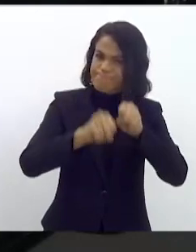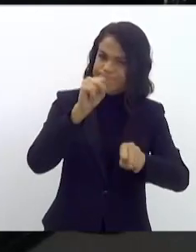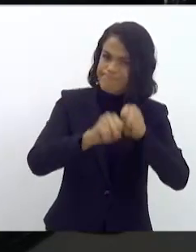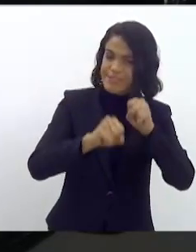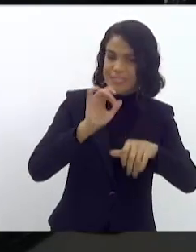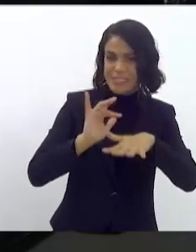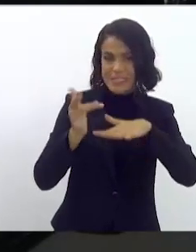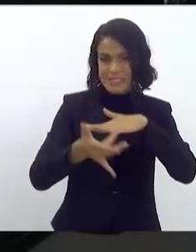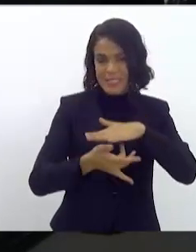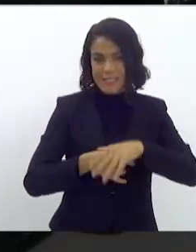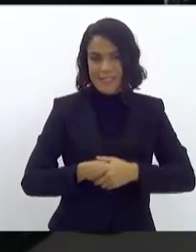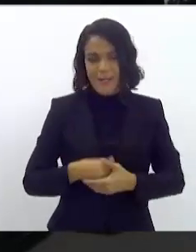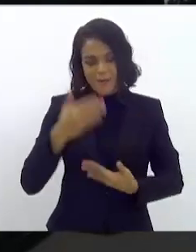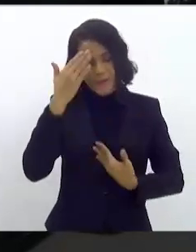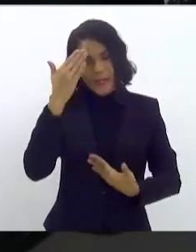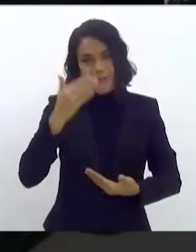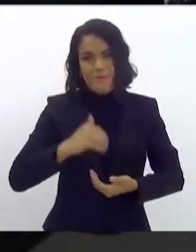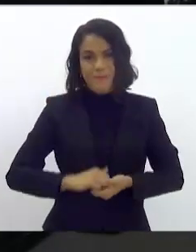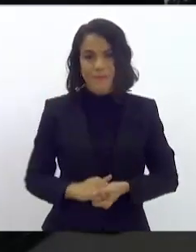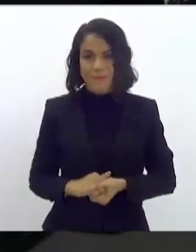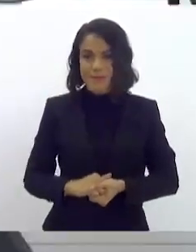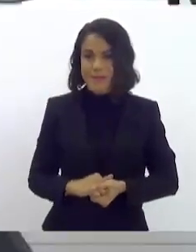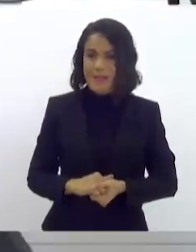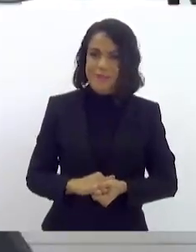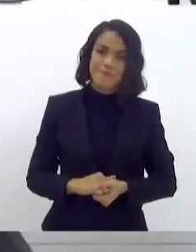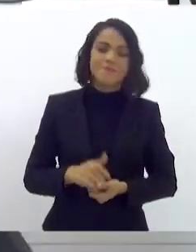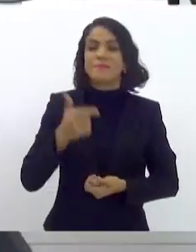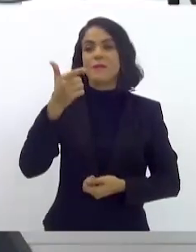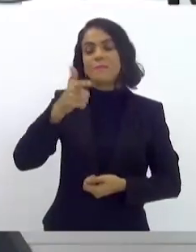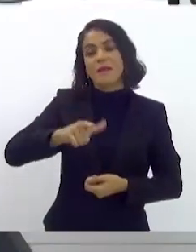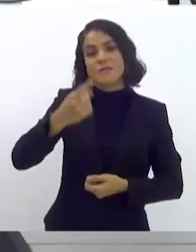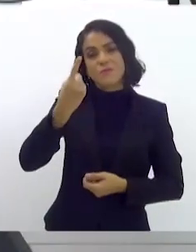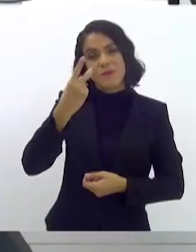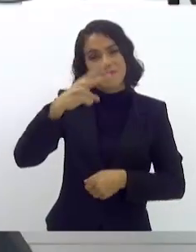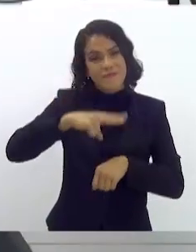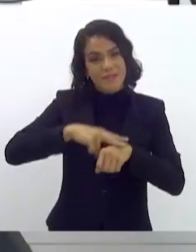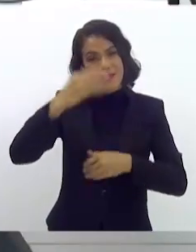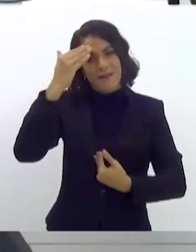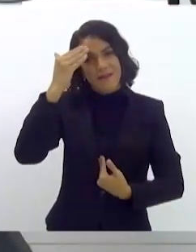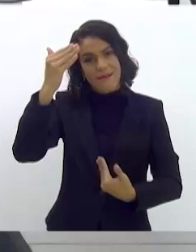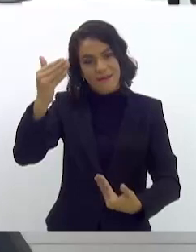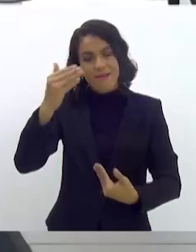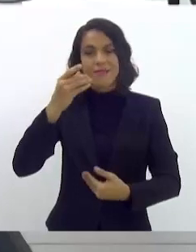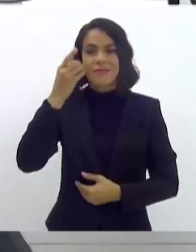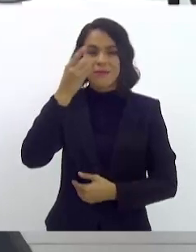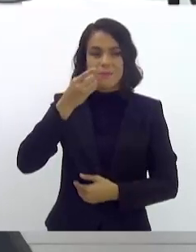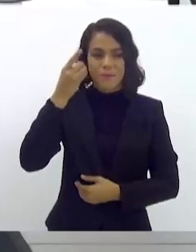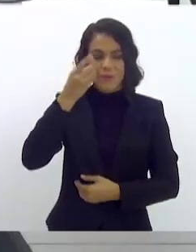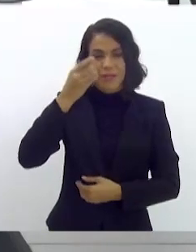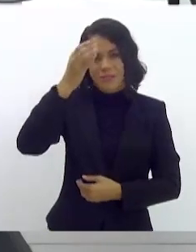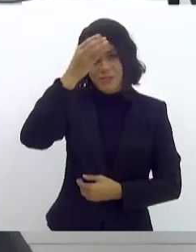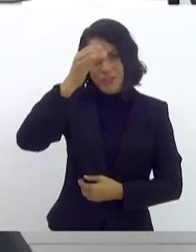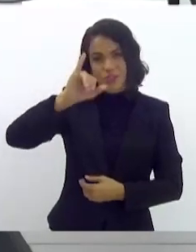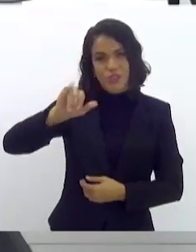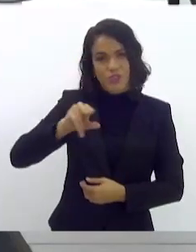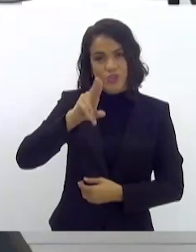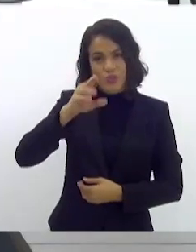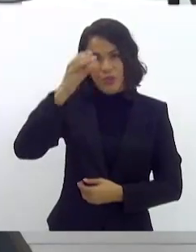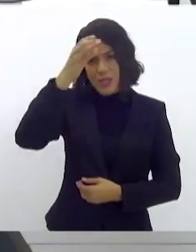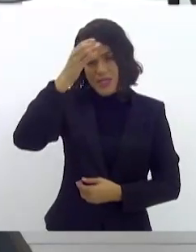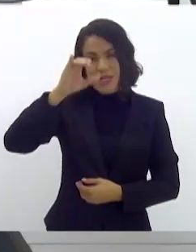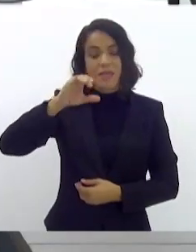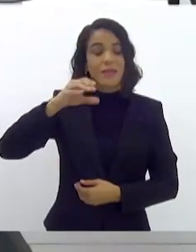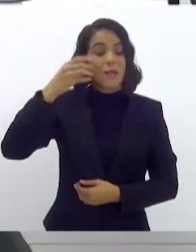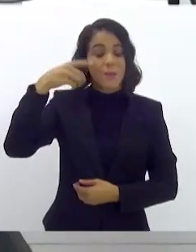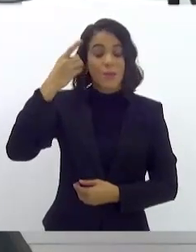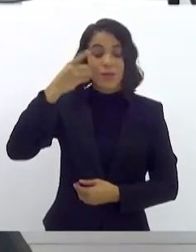de internet. Muito obrigado. Bom, eu quero mais uma vez agradecer a deputada Tia Ju, deputada Índia,